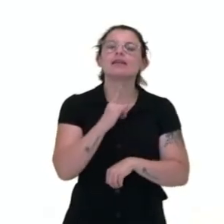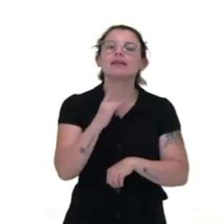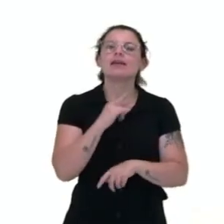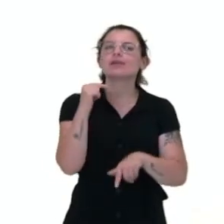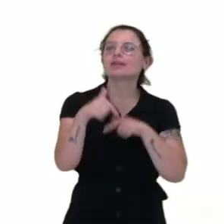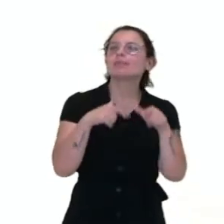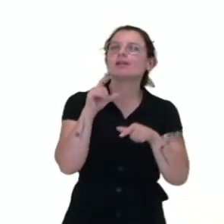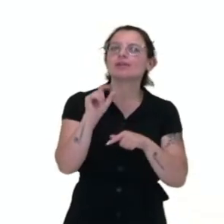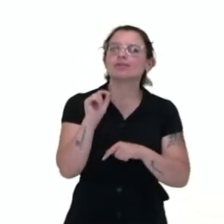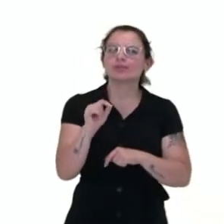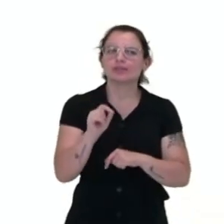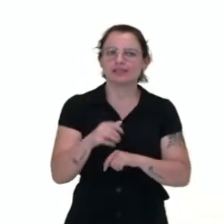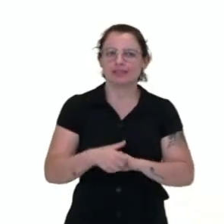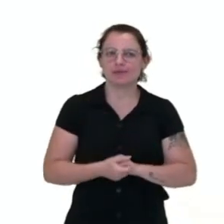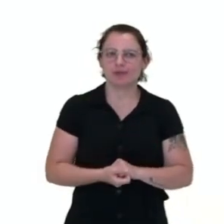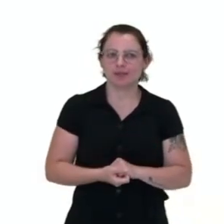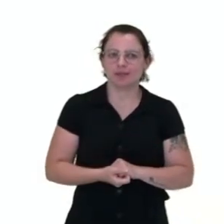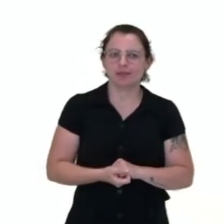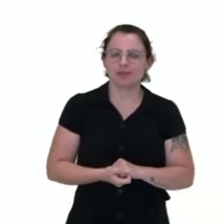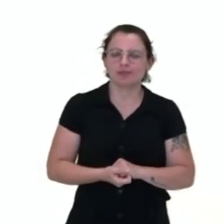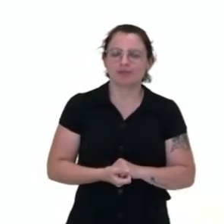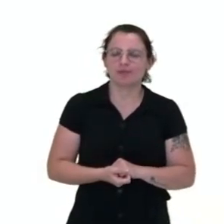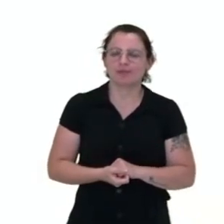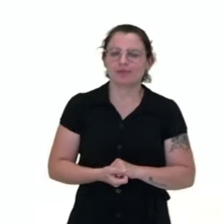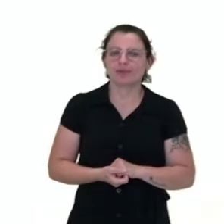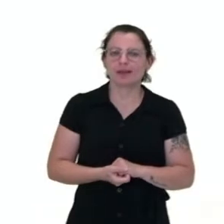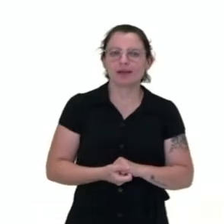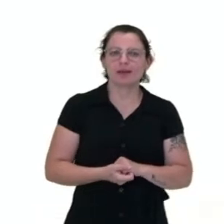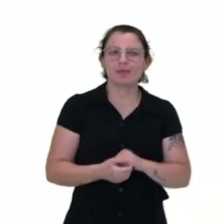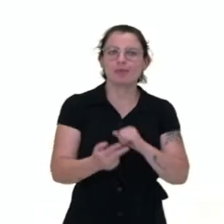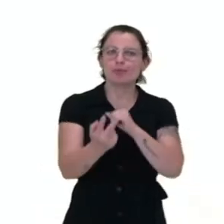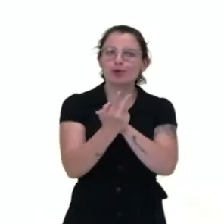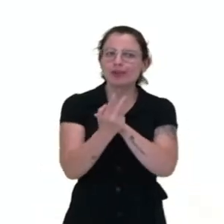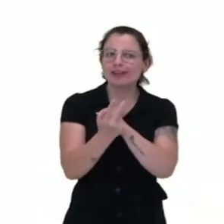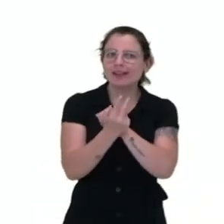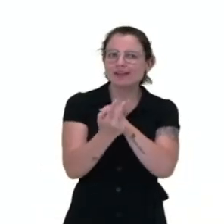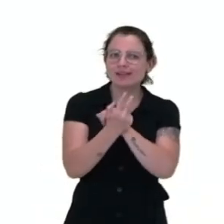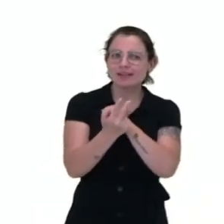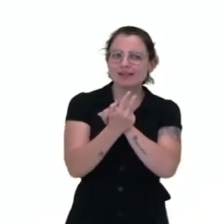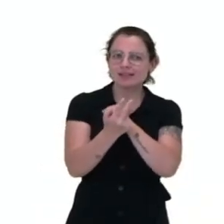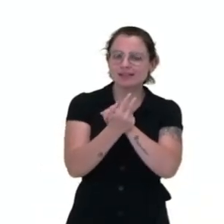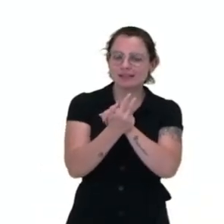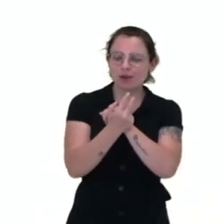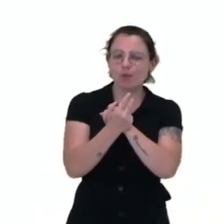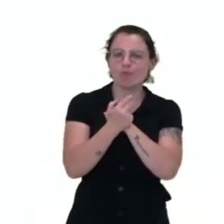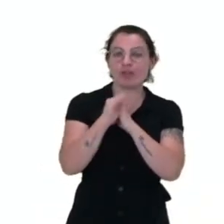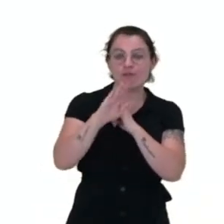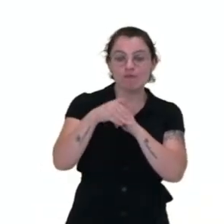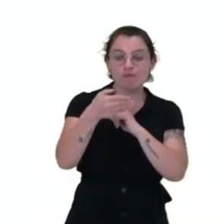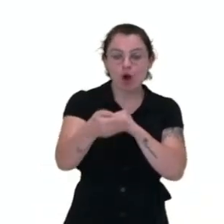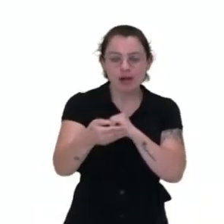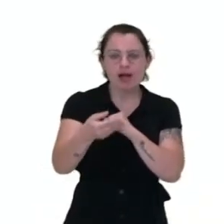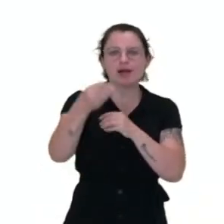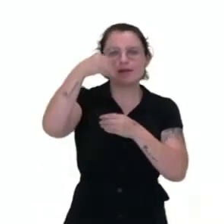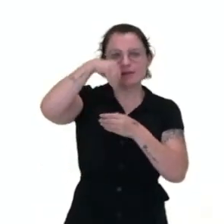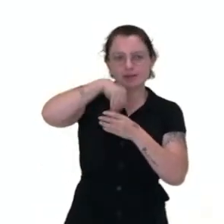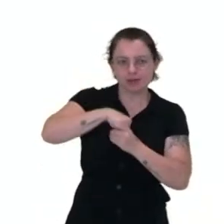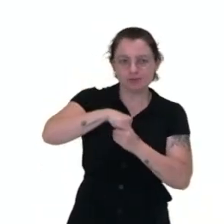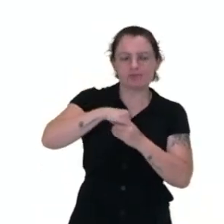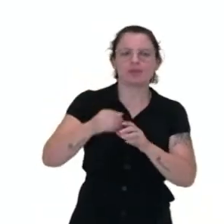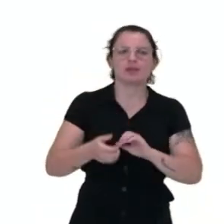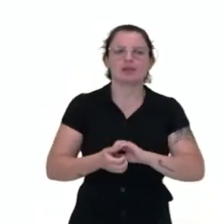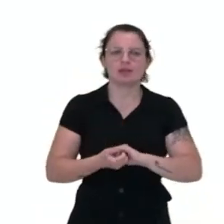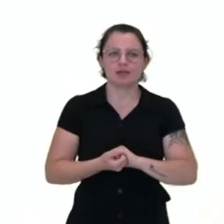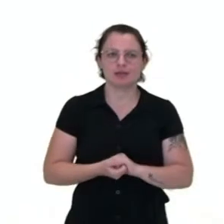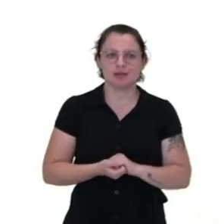de revestimento interno do nosso corpo, de revestimento externo do nosso corpo, além de proteção